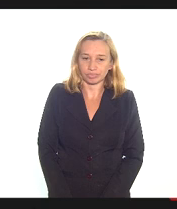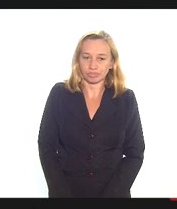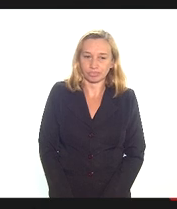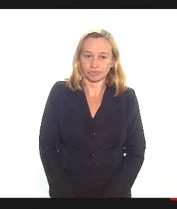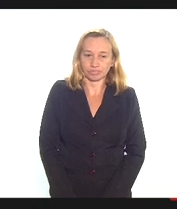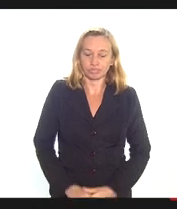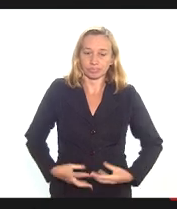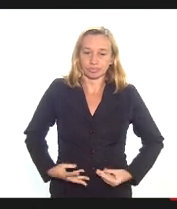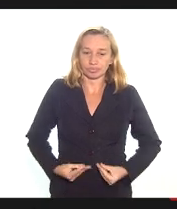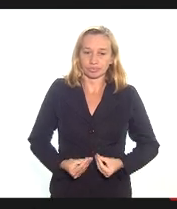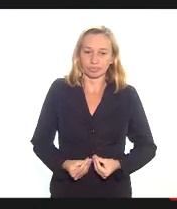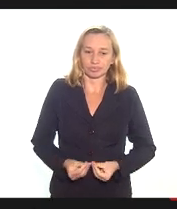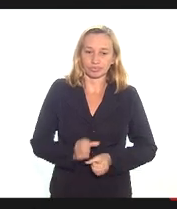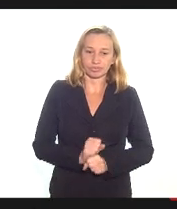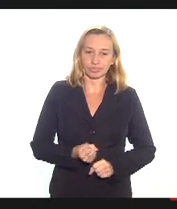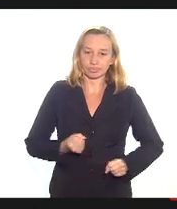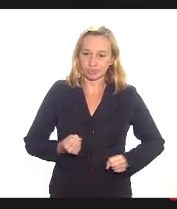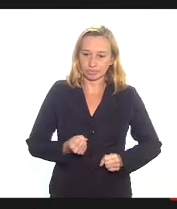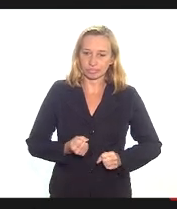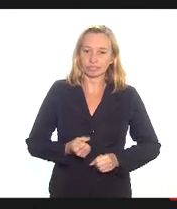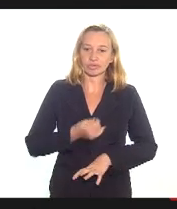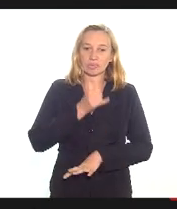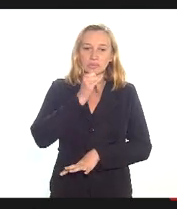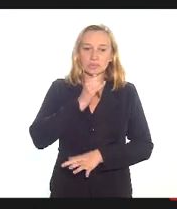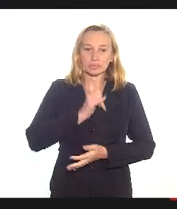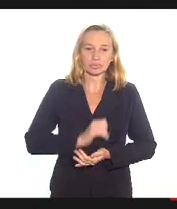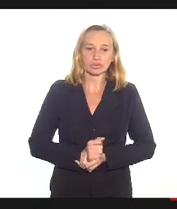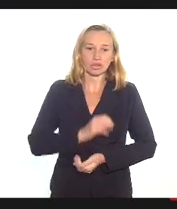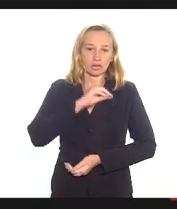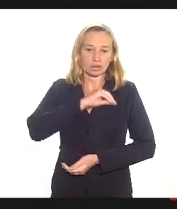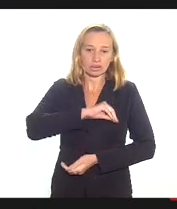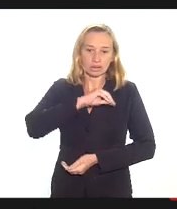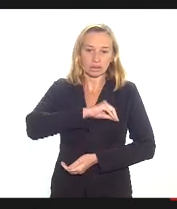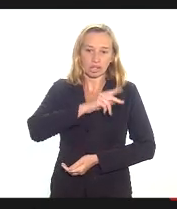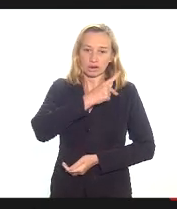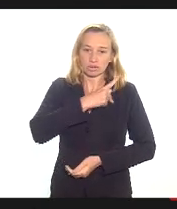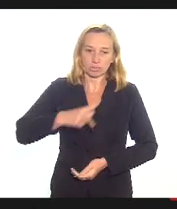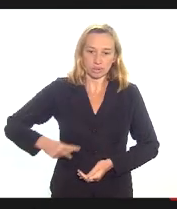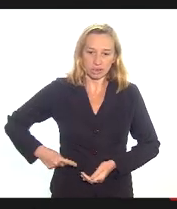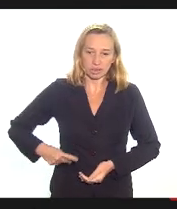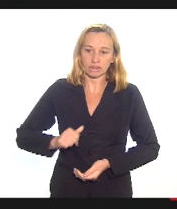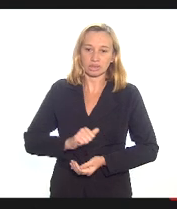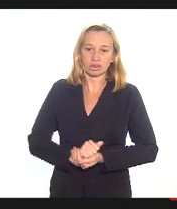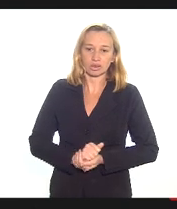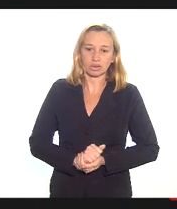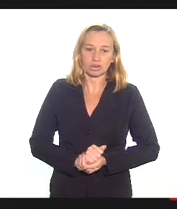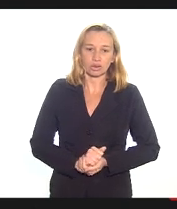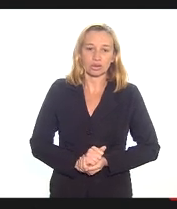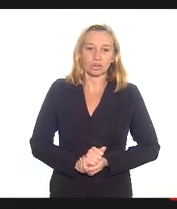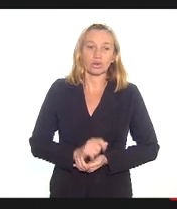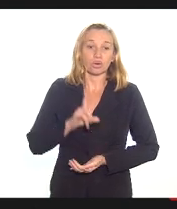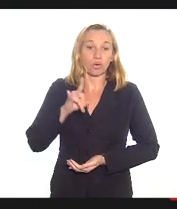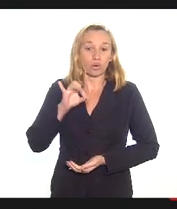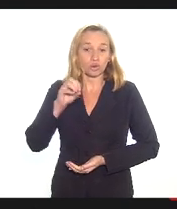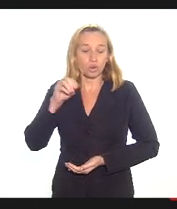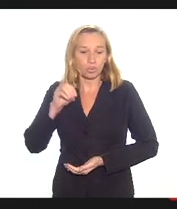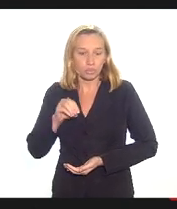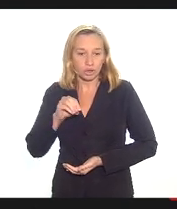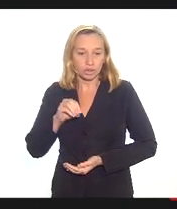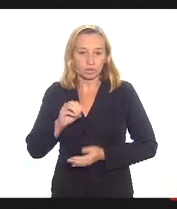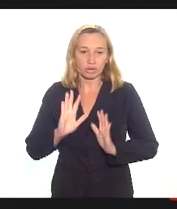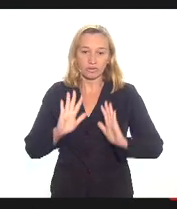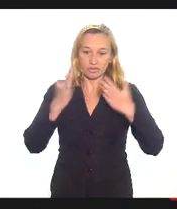Despesas, grandes despesas, por exemplo, o salário do presidente, o condomínio da sede de uma